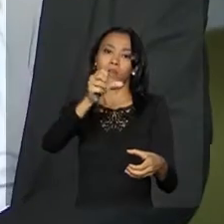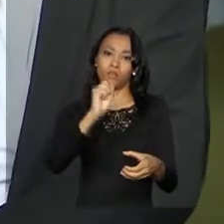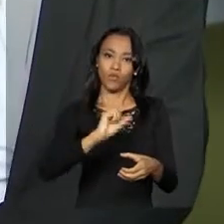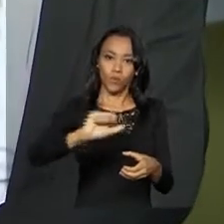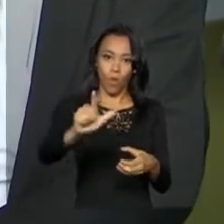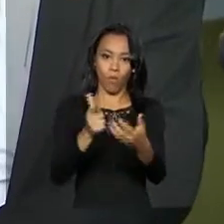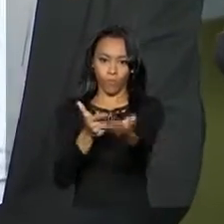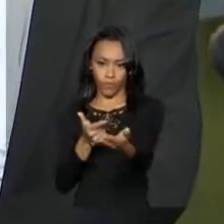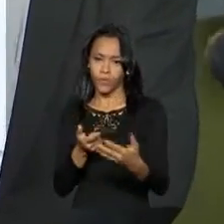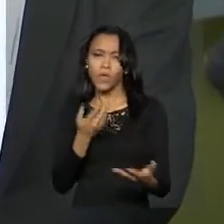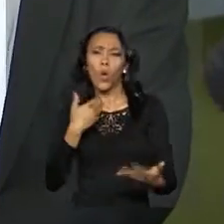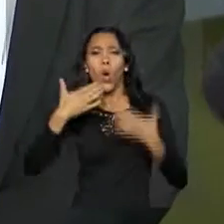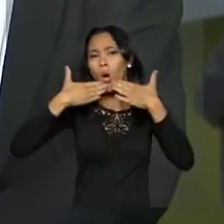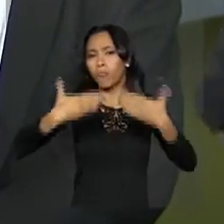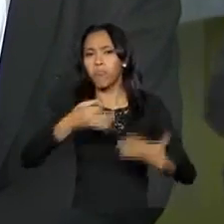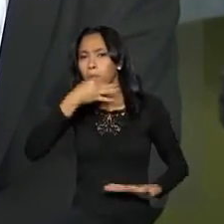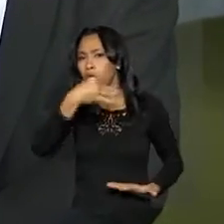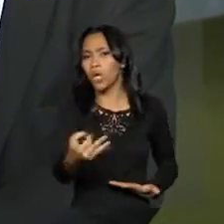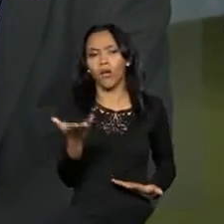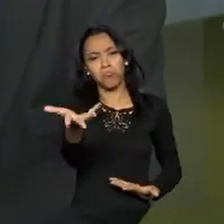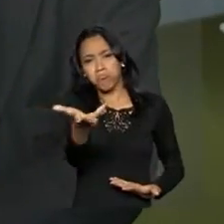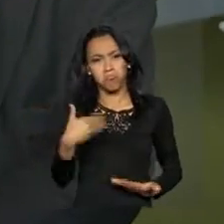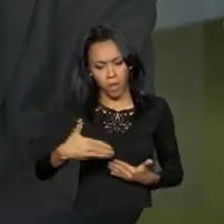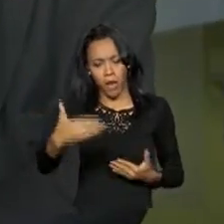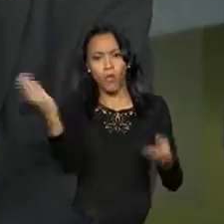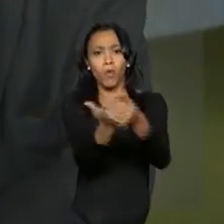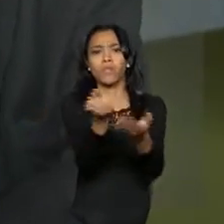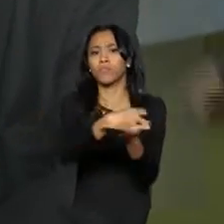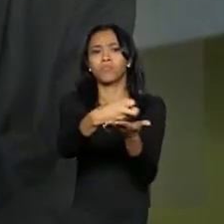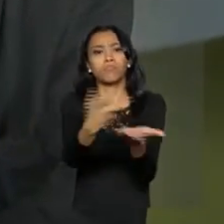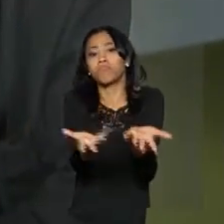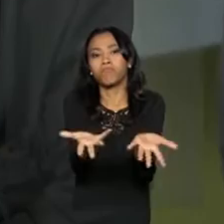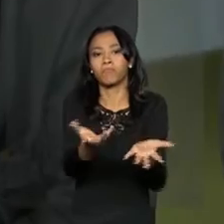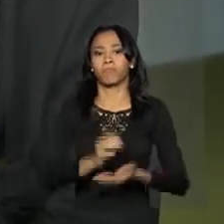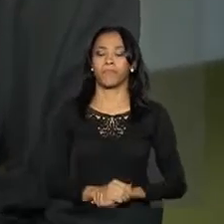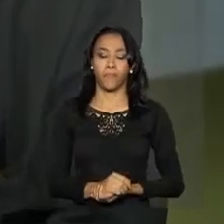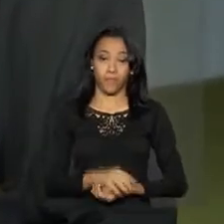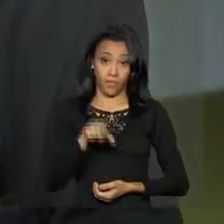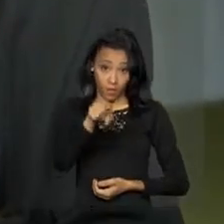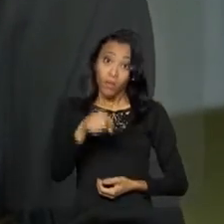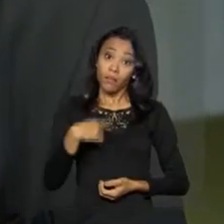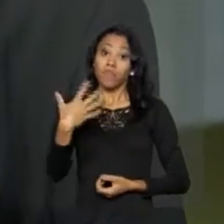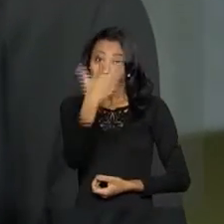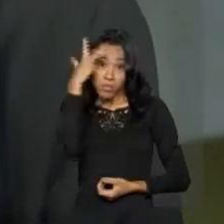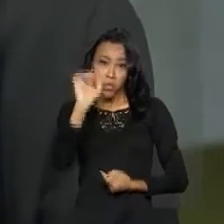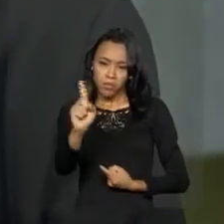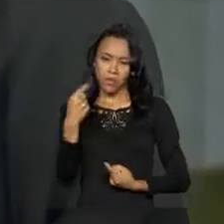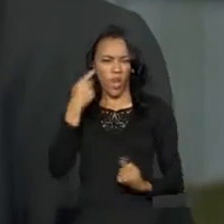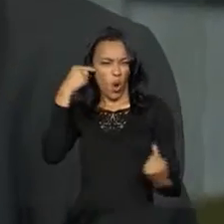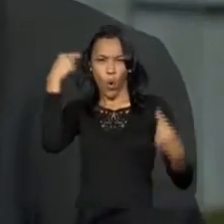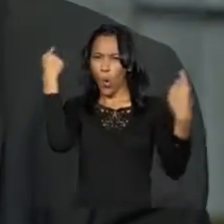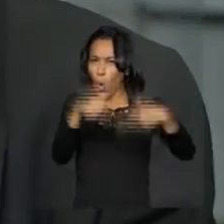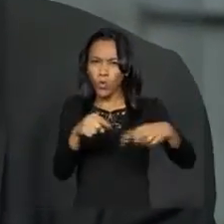Deputado, qual que é a posição do senhor aí em relação a esse processo? Bem, o pessoal se manifesta